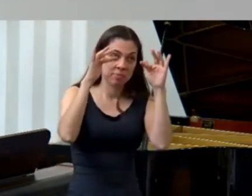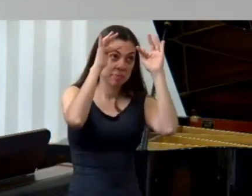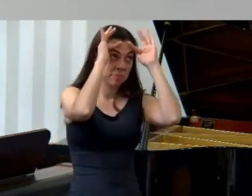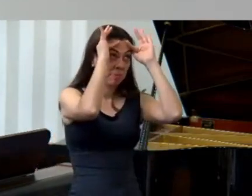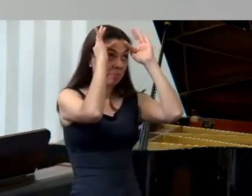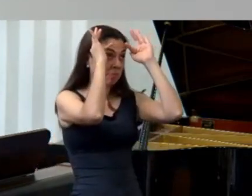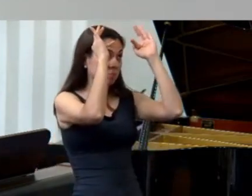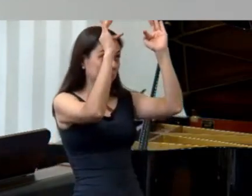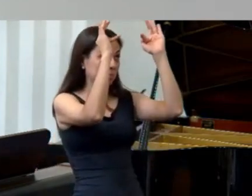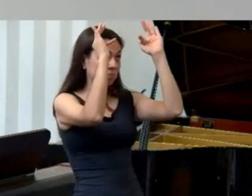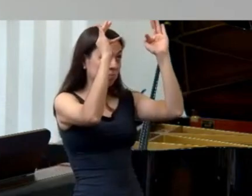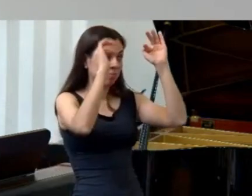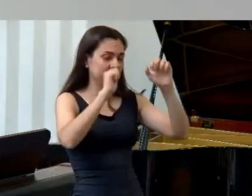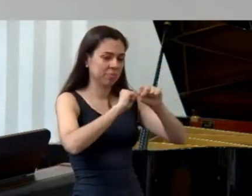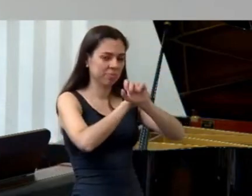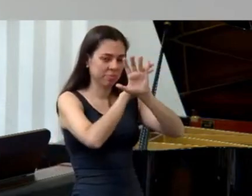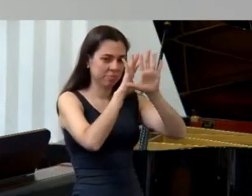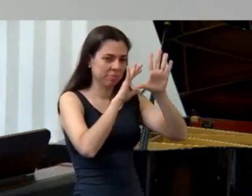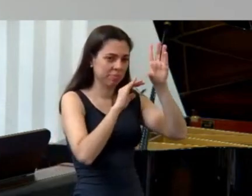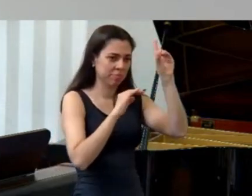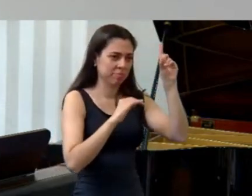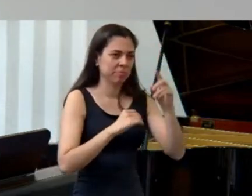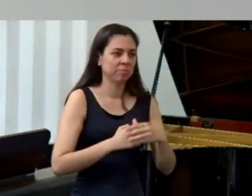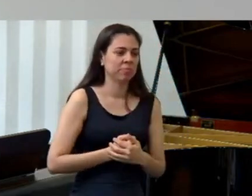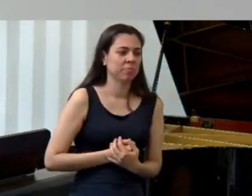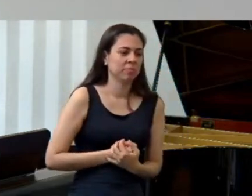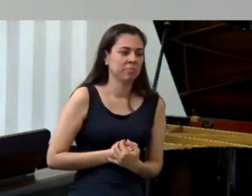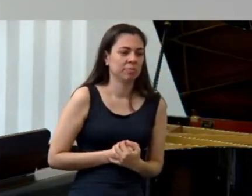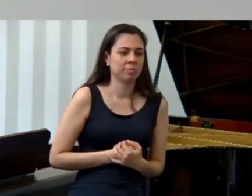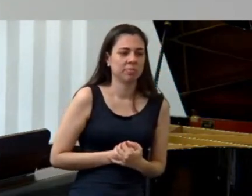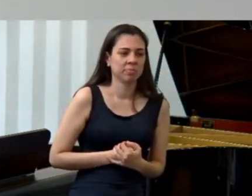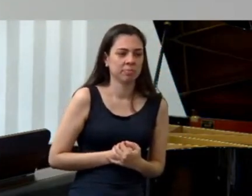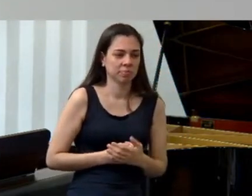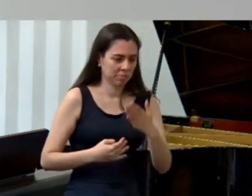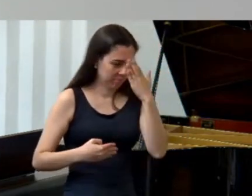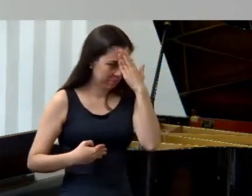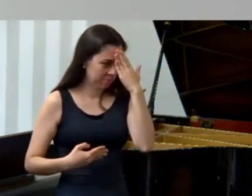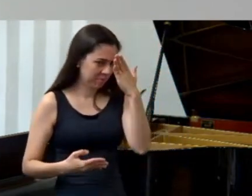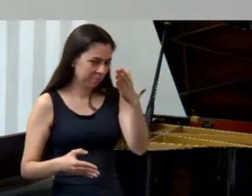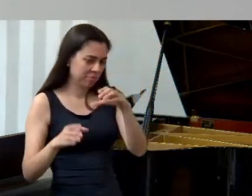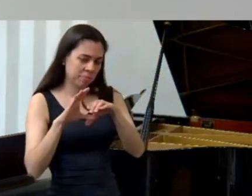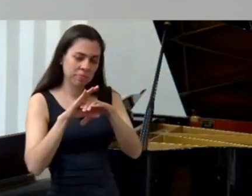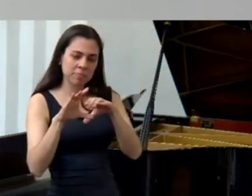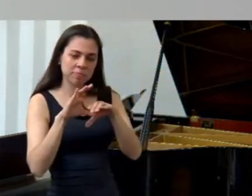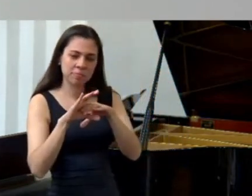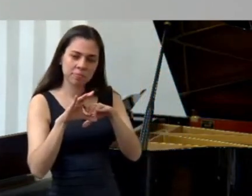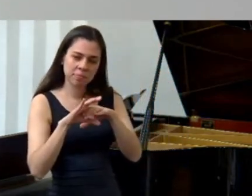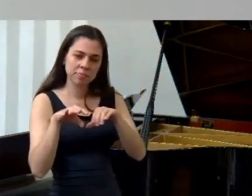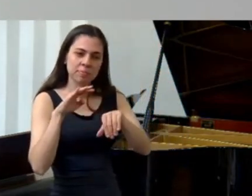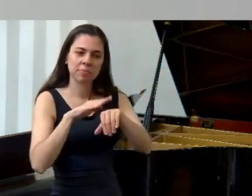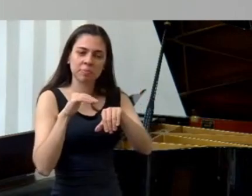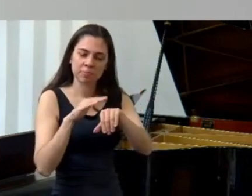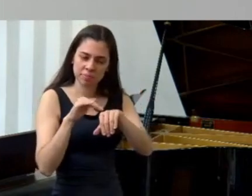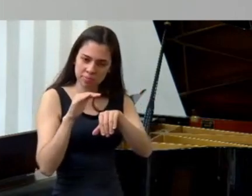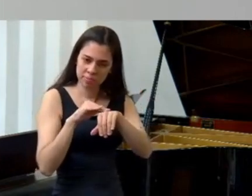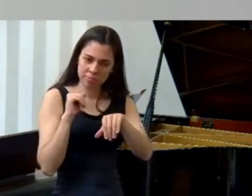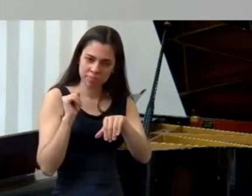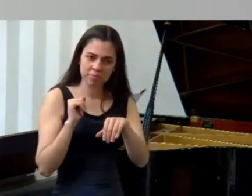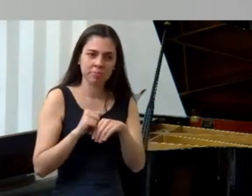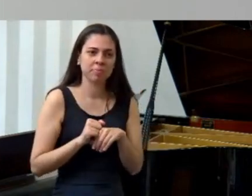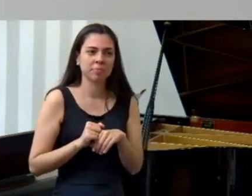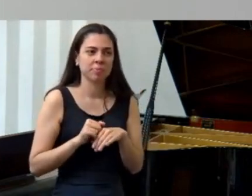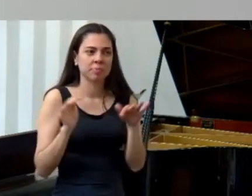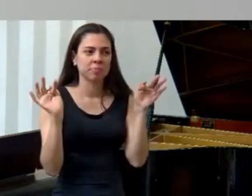com diligência para a glória do nosso Deus. Também agradecer ao conselho por esse convite e que alegria